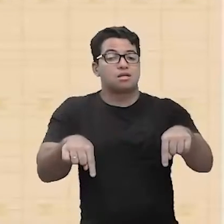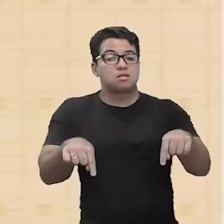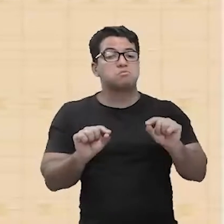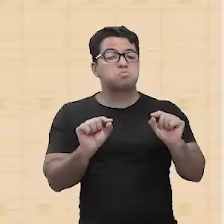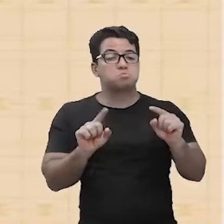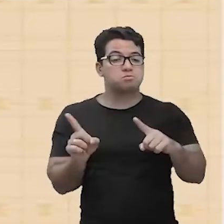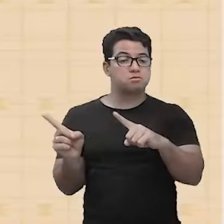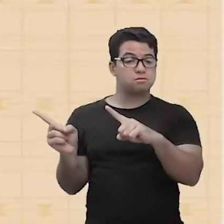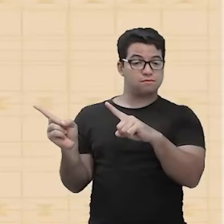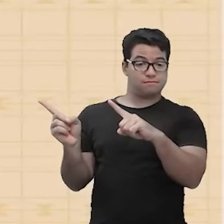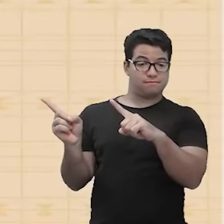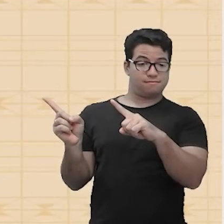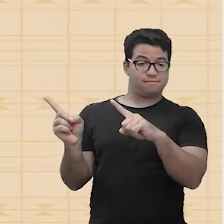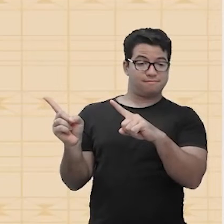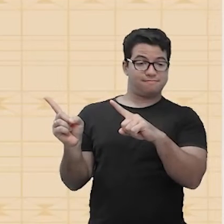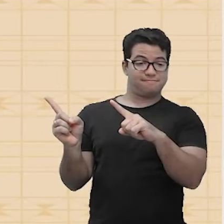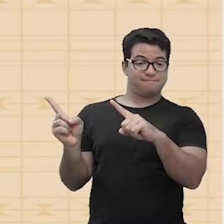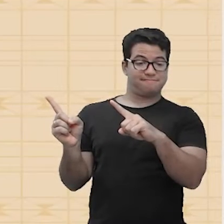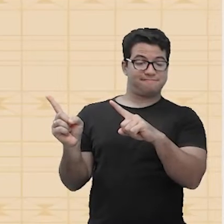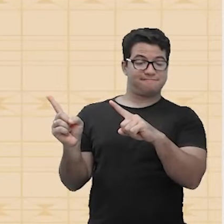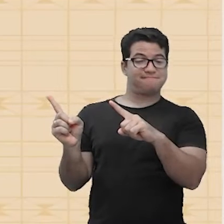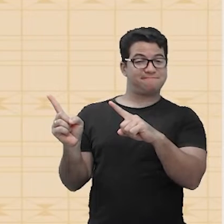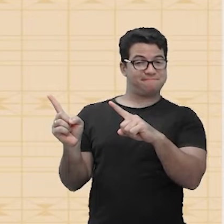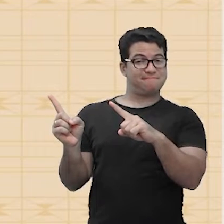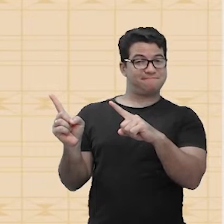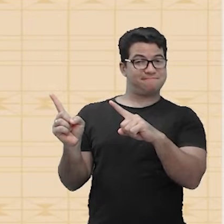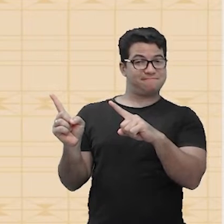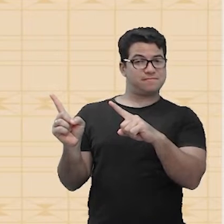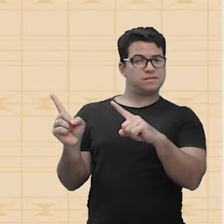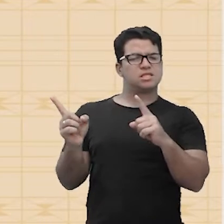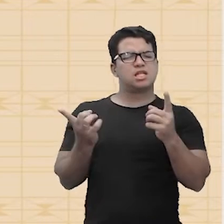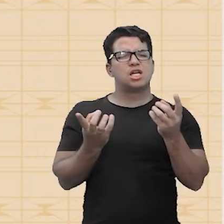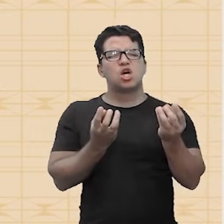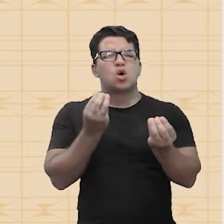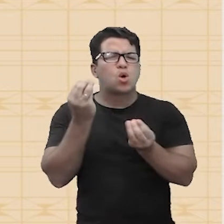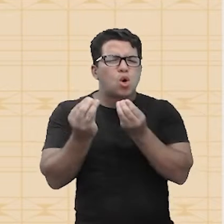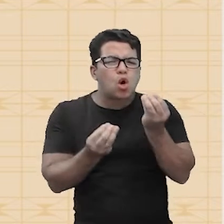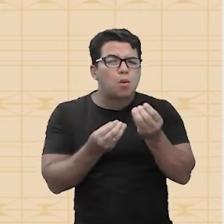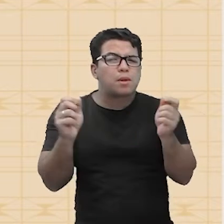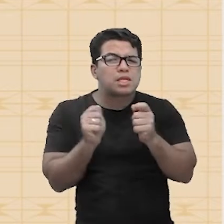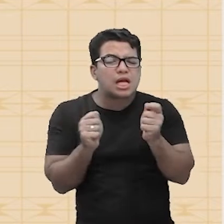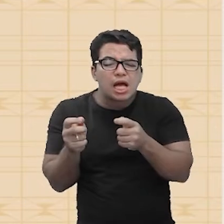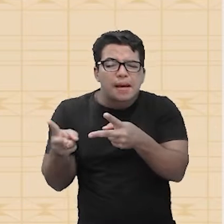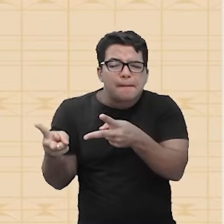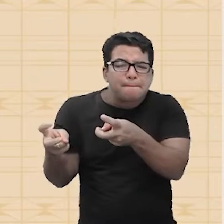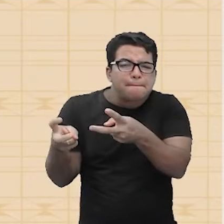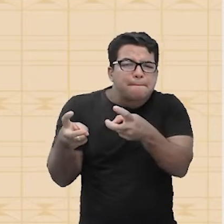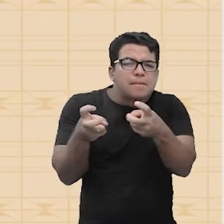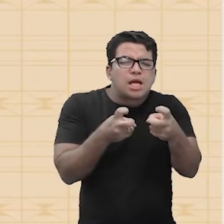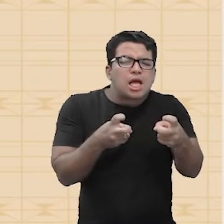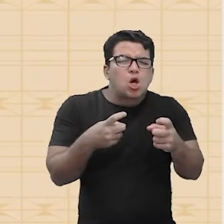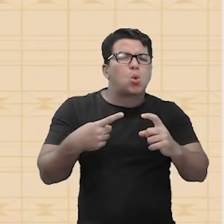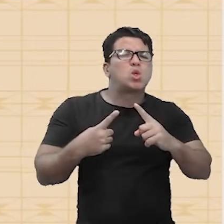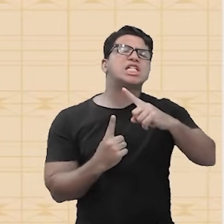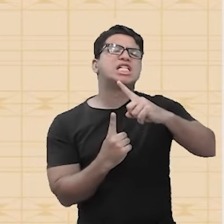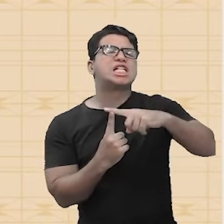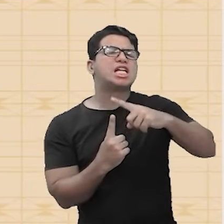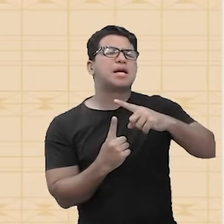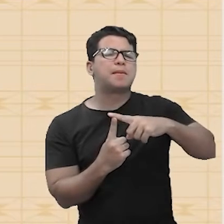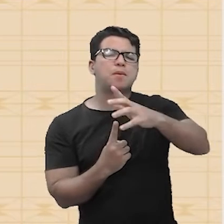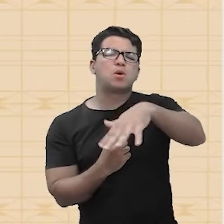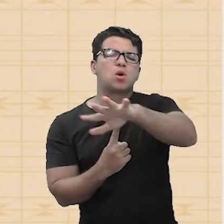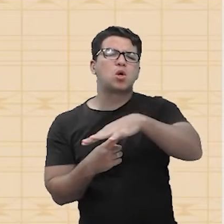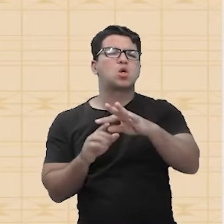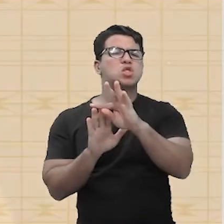pouco mais sobre como a gente vai reconhecer alguns gêneros textuais. É uma estratégia de